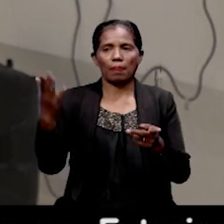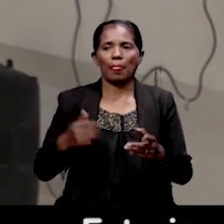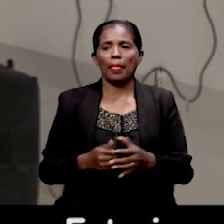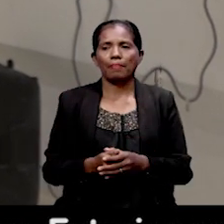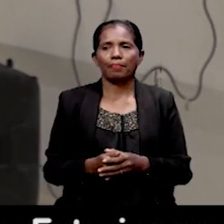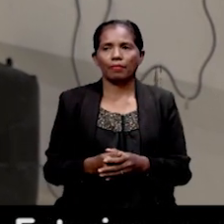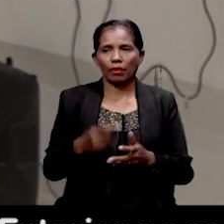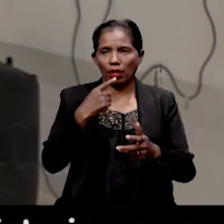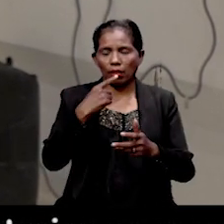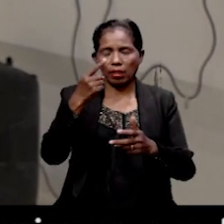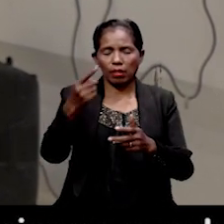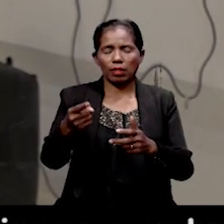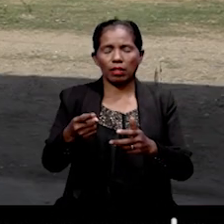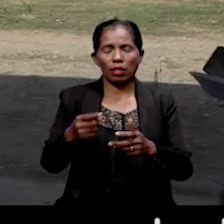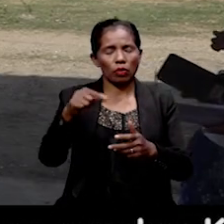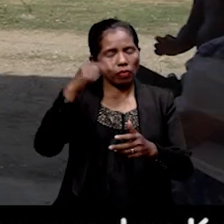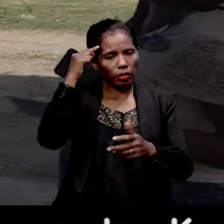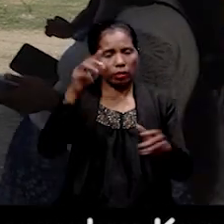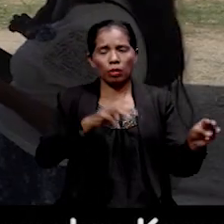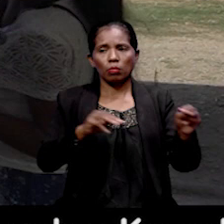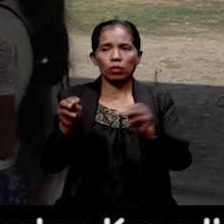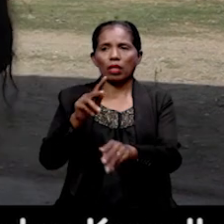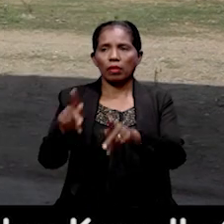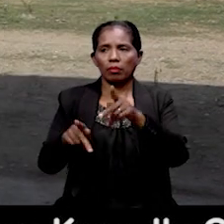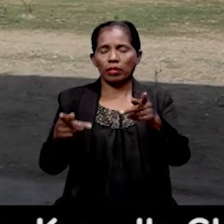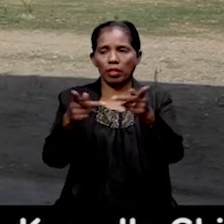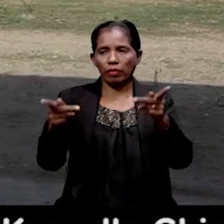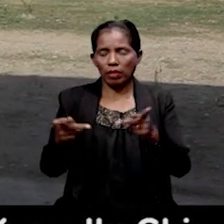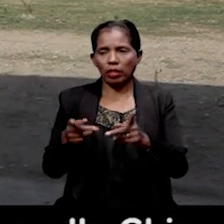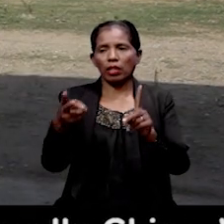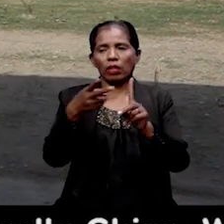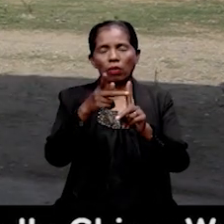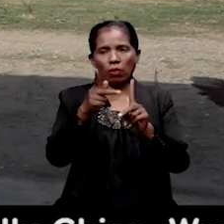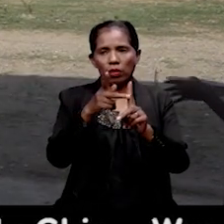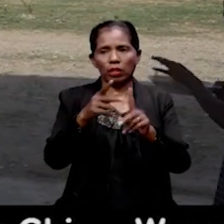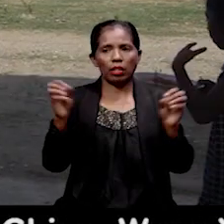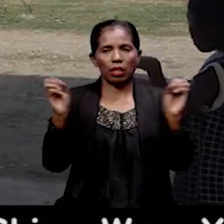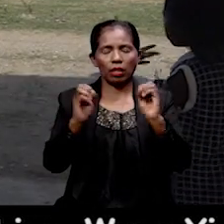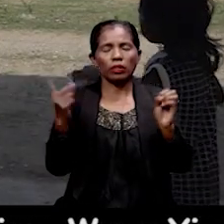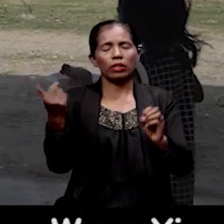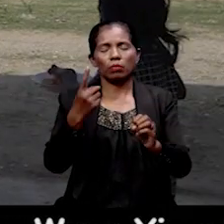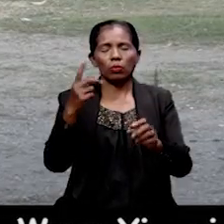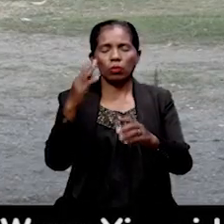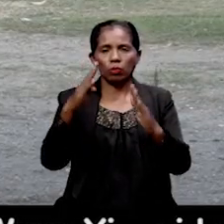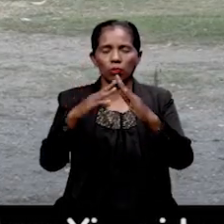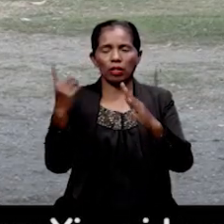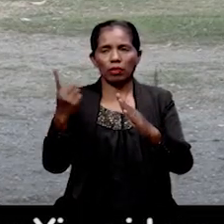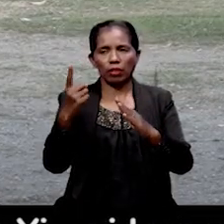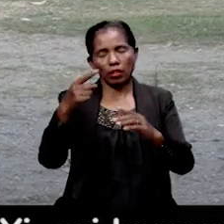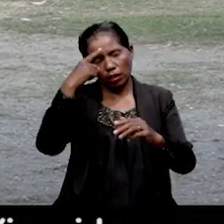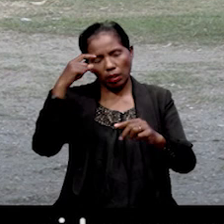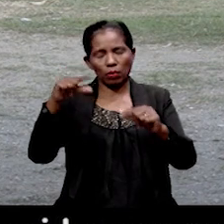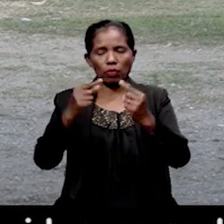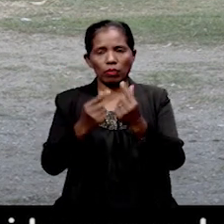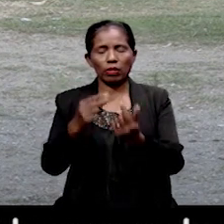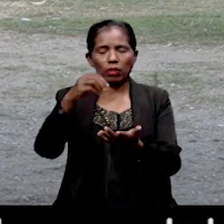Filomena Saldanha explica o governo se muda deslocado sira ba iha kos, mai be idane la os permanente tamba governo se hari uma transitori